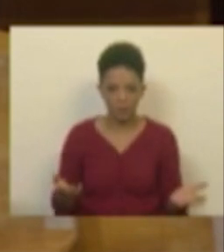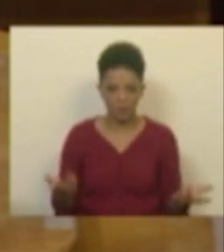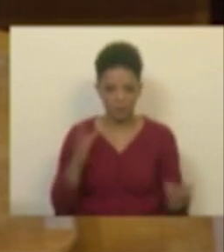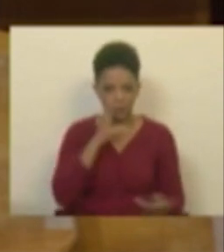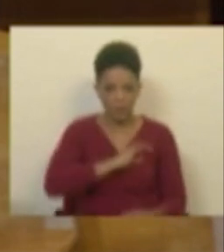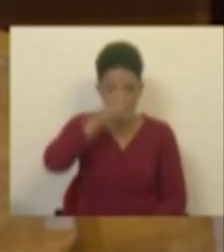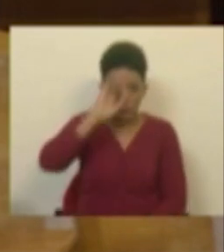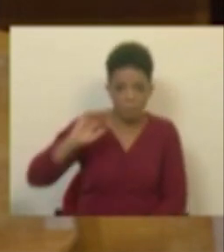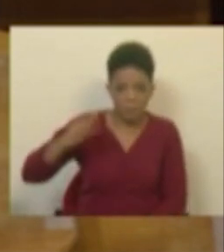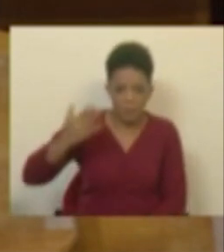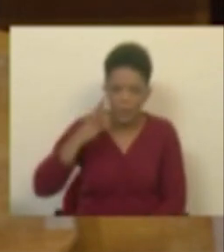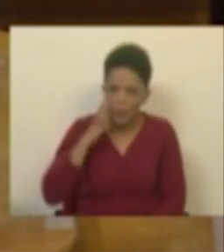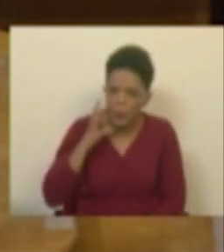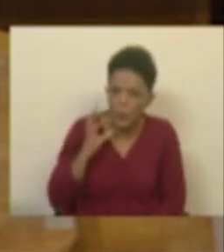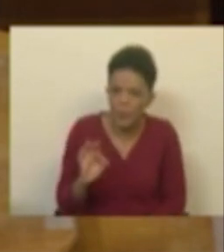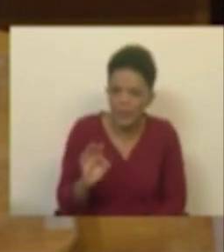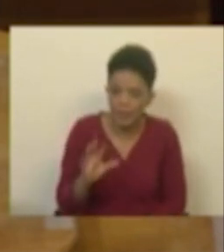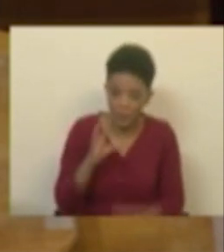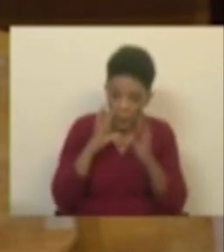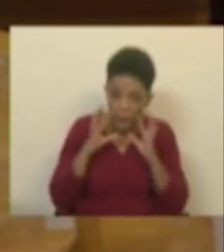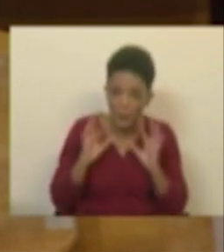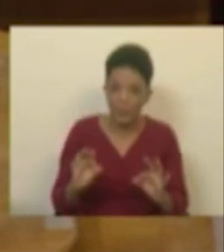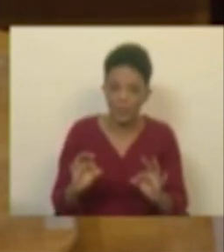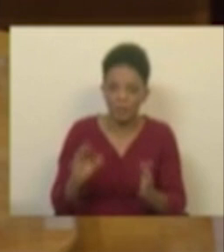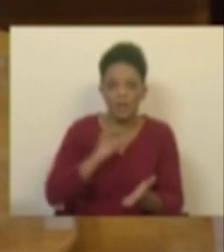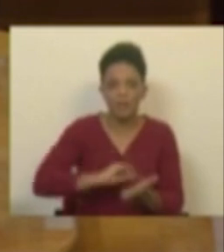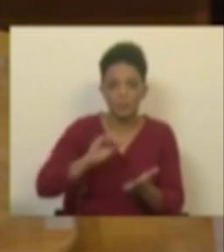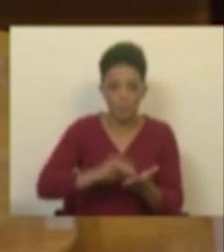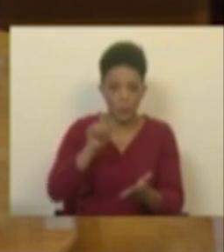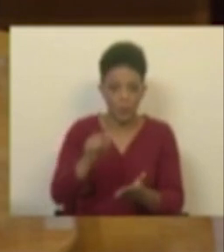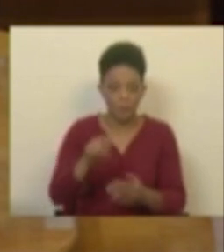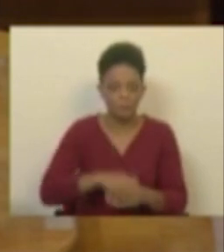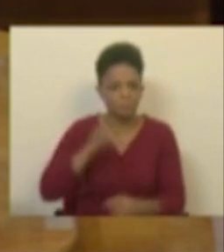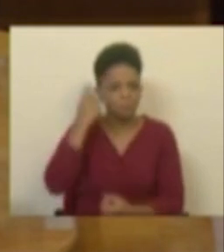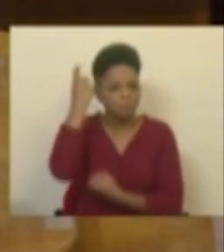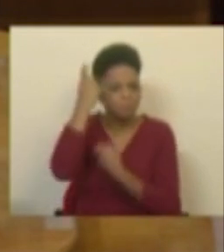Sr. Primeiro-Ministro, cuidado, cuidado com essa administradora e